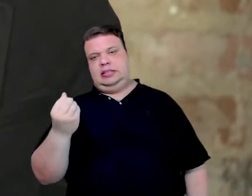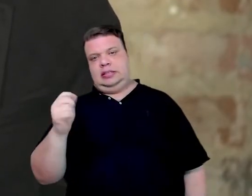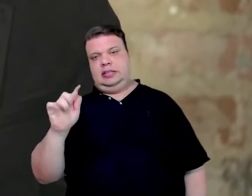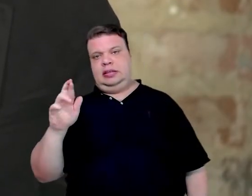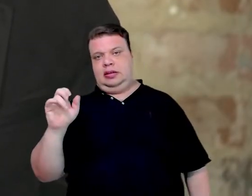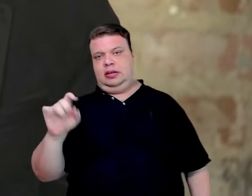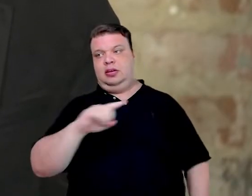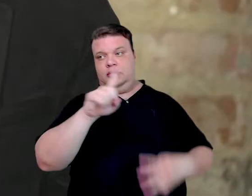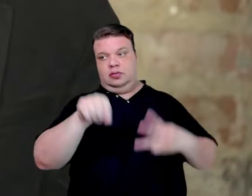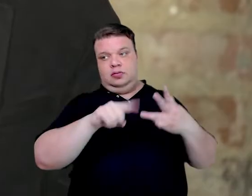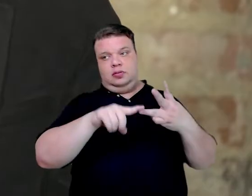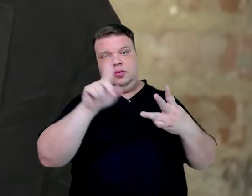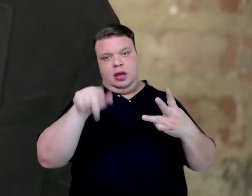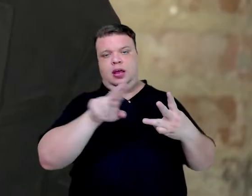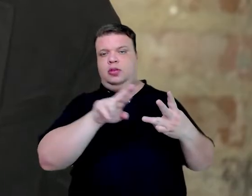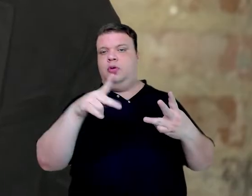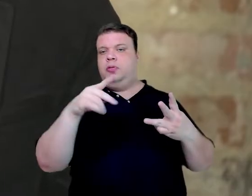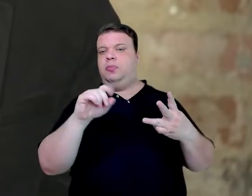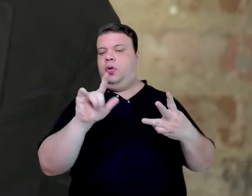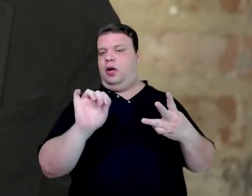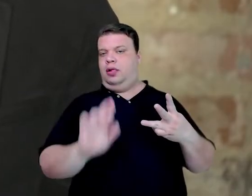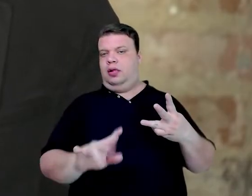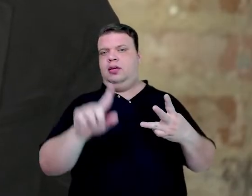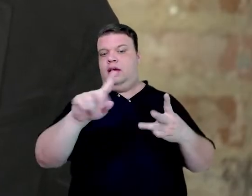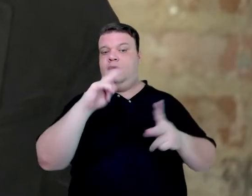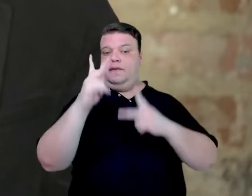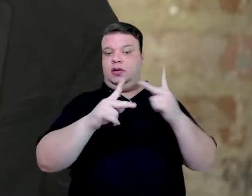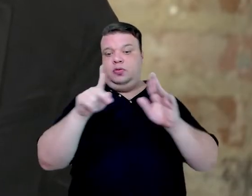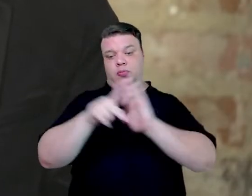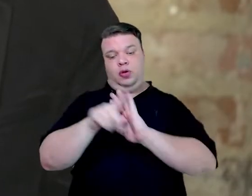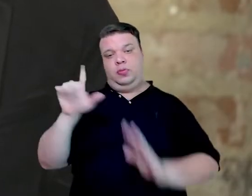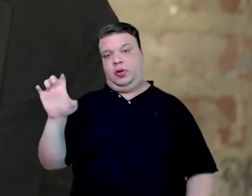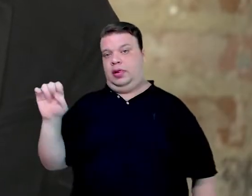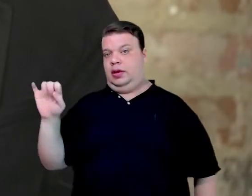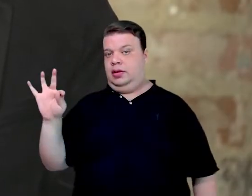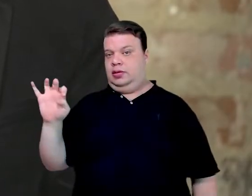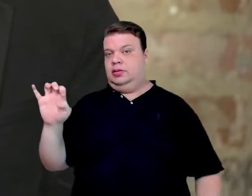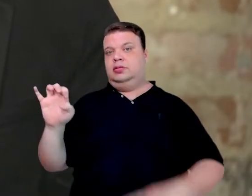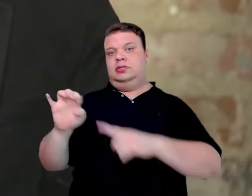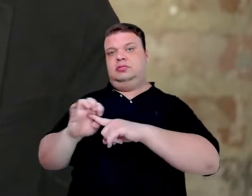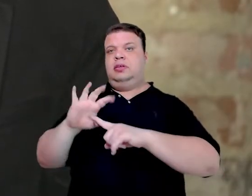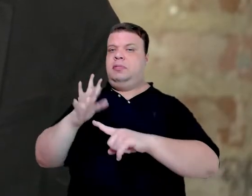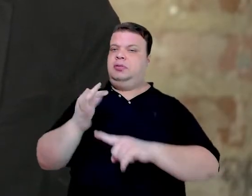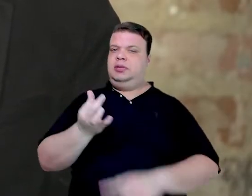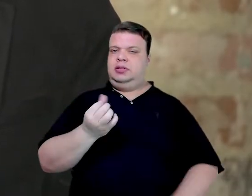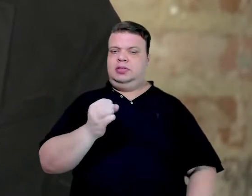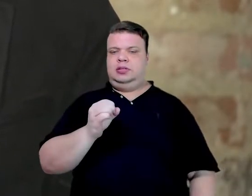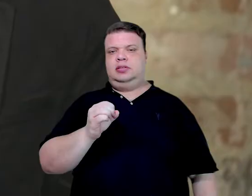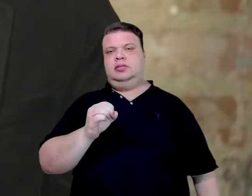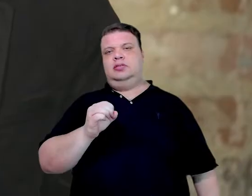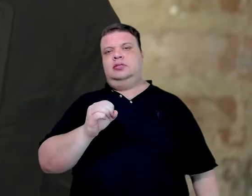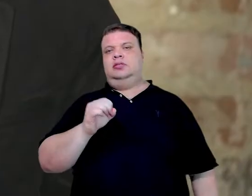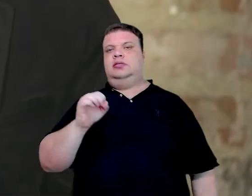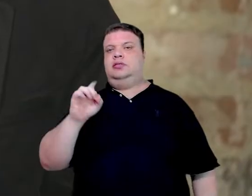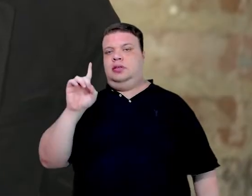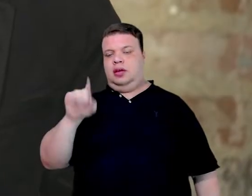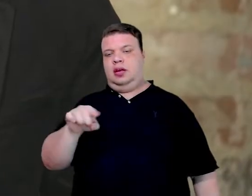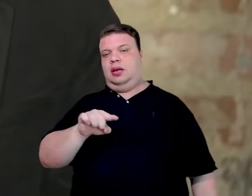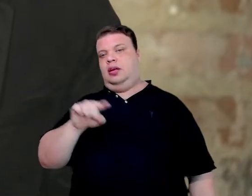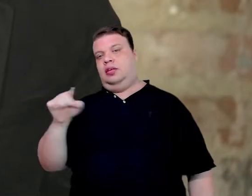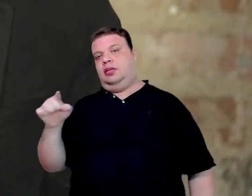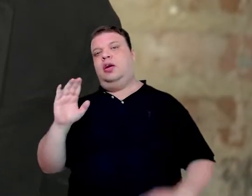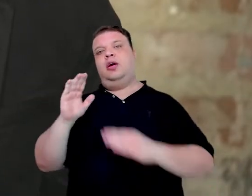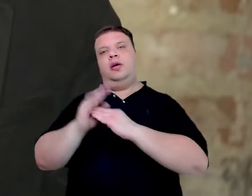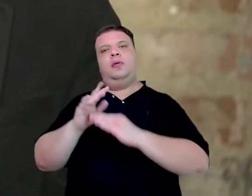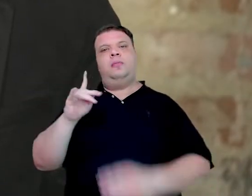e 60 graus de latitude. E a última, sinônimo de célula polar, que são ventos de leste, e que seria de